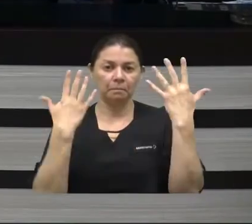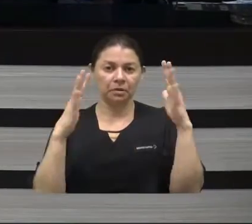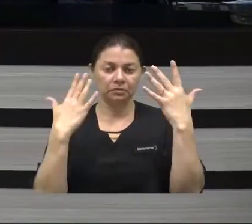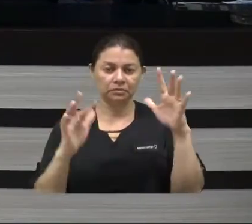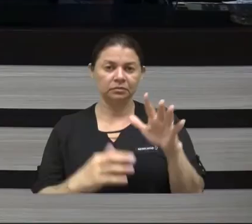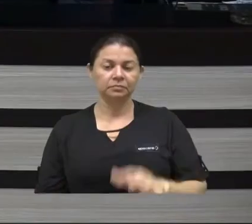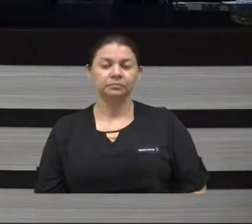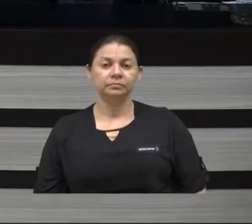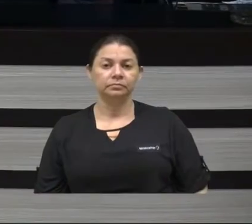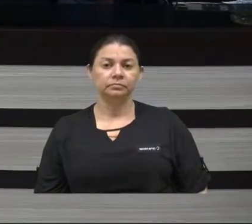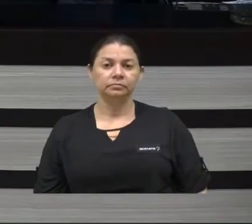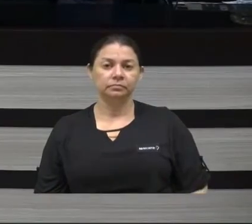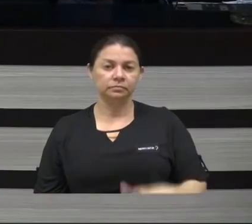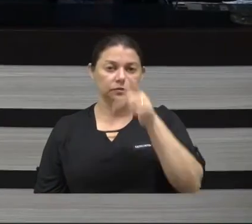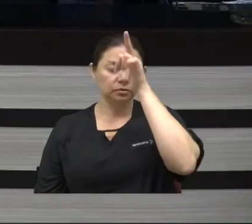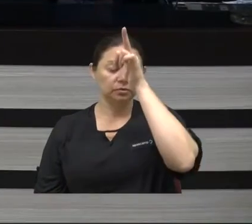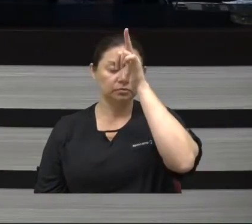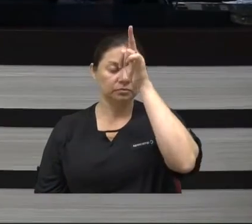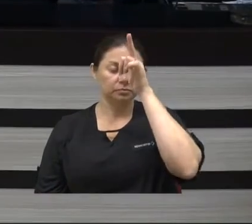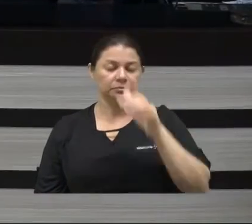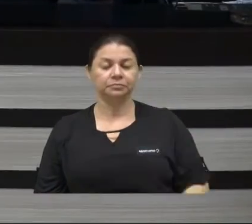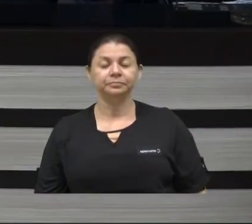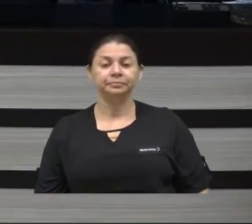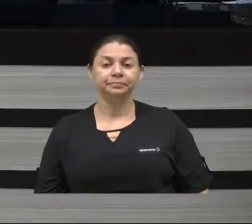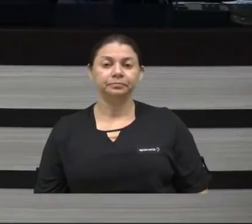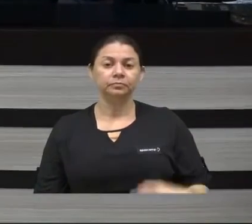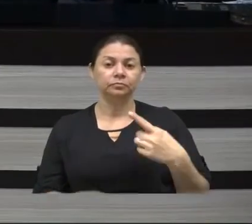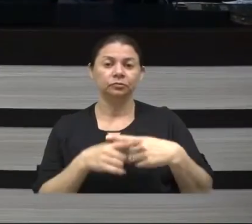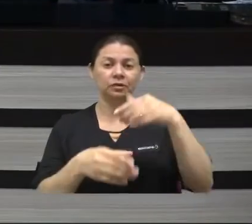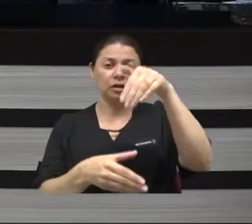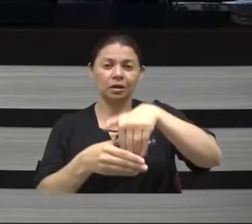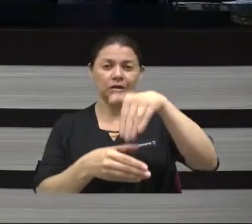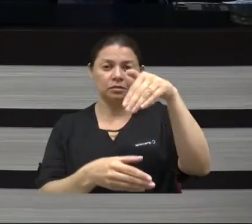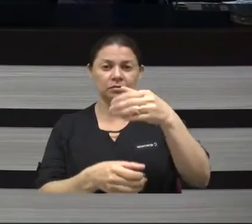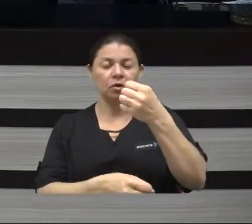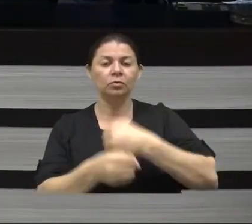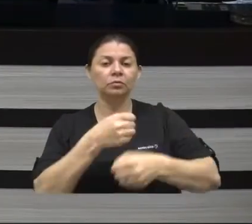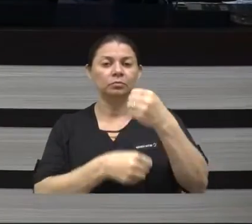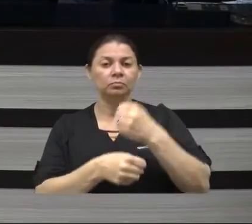eleição em 2016,